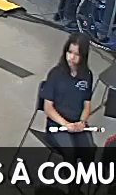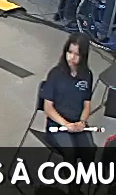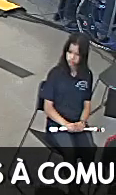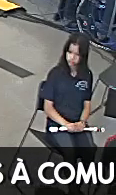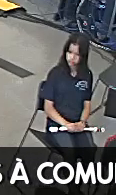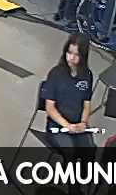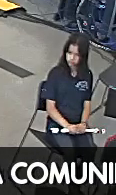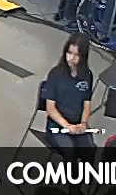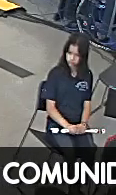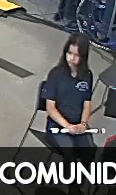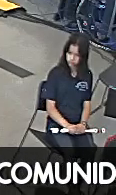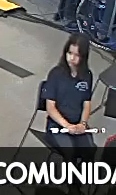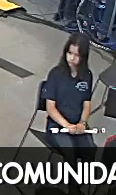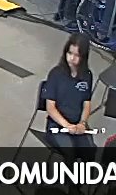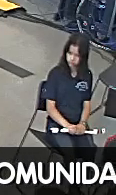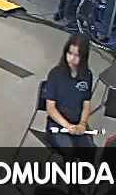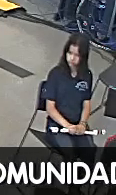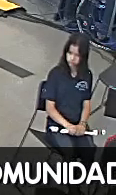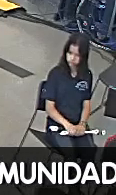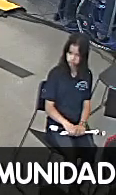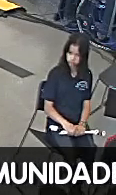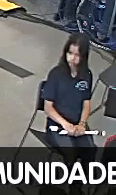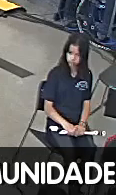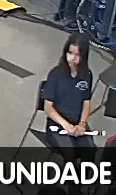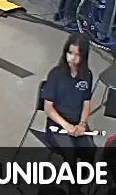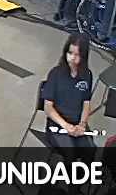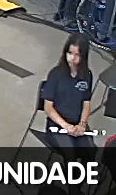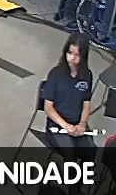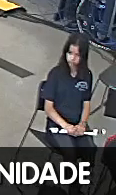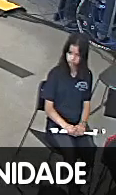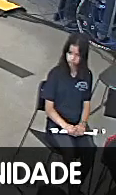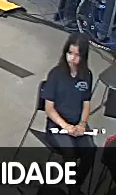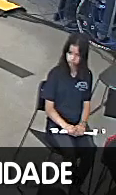Brasil, elas foram exatamente